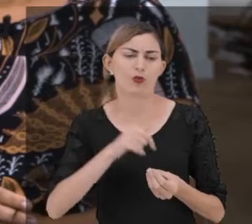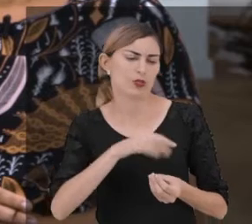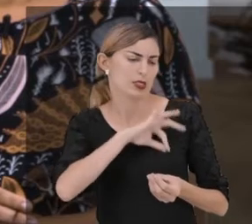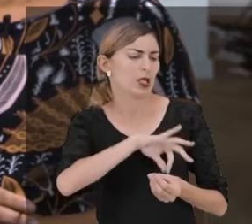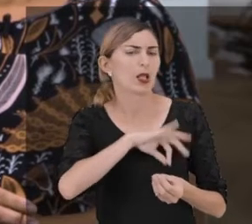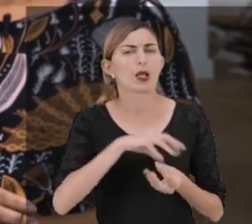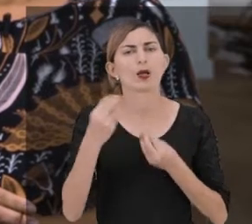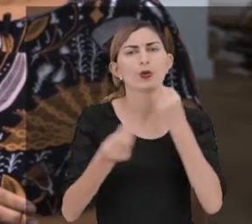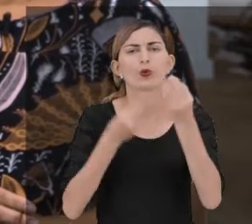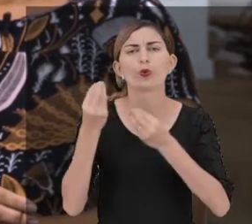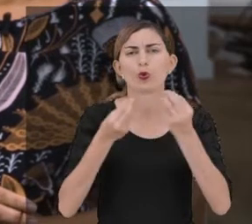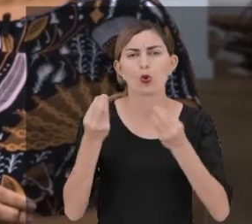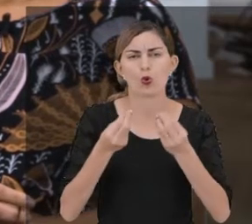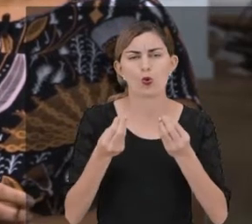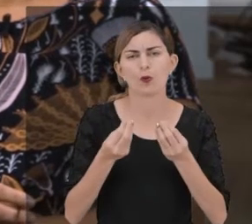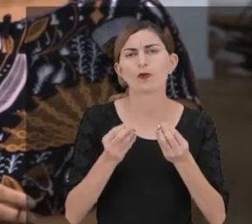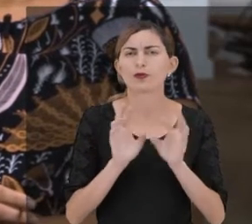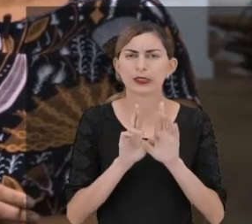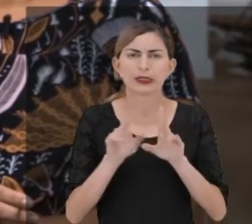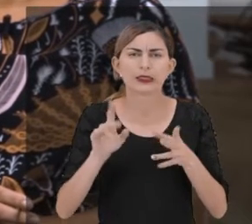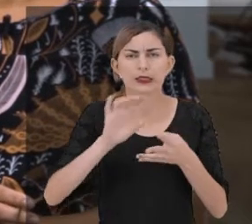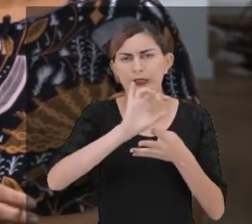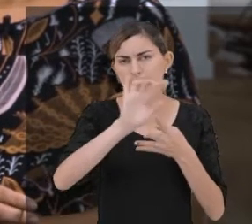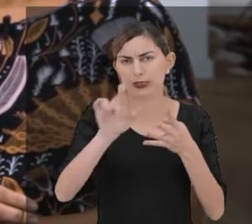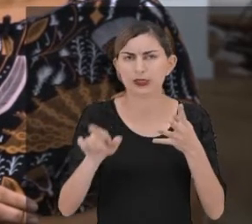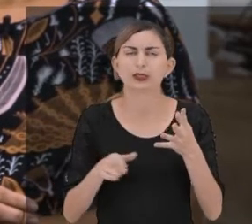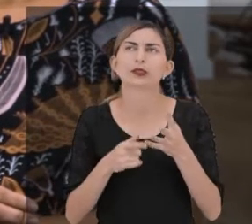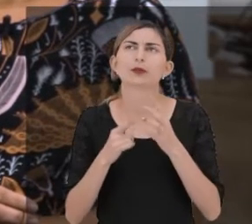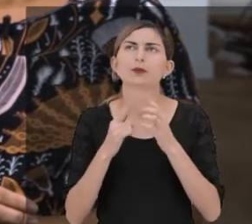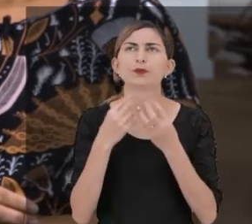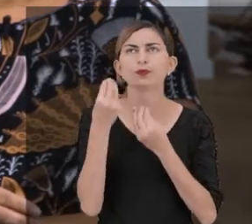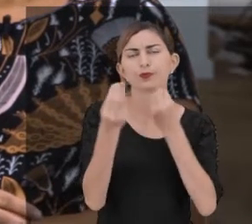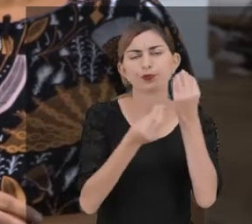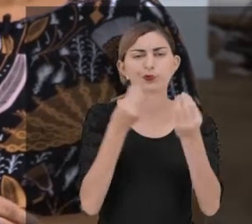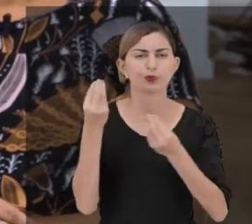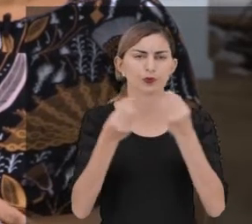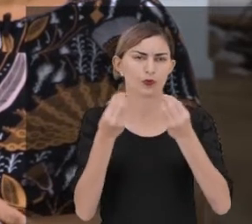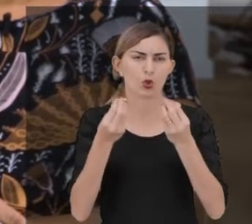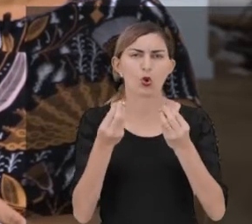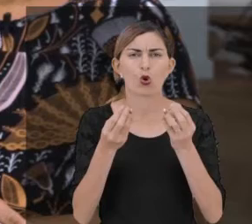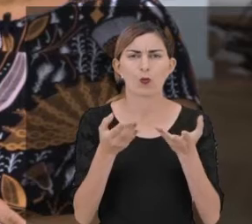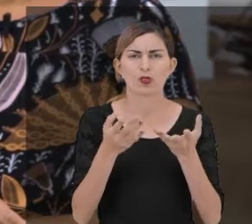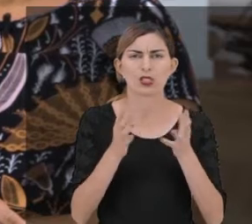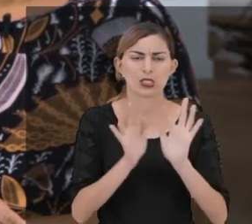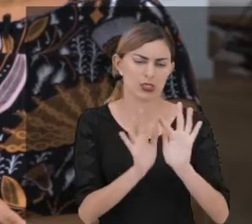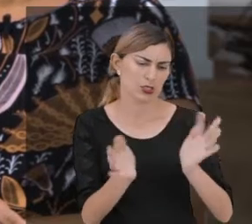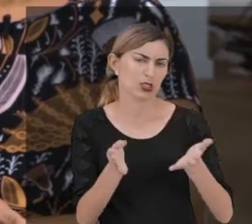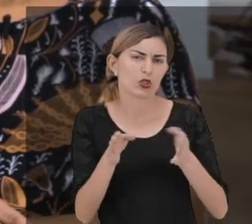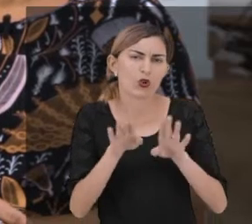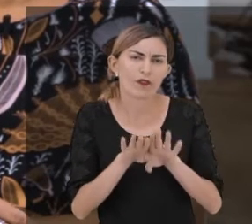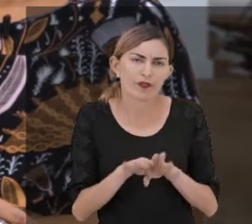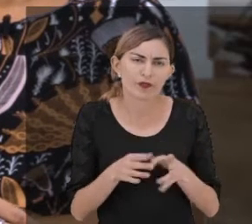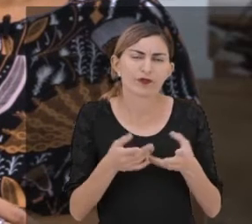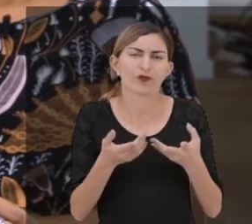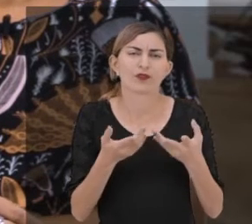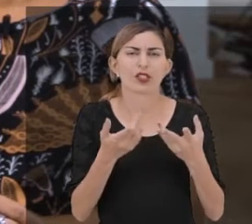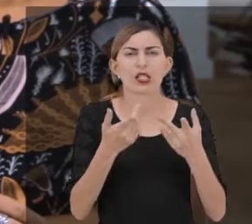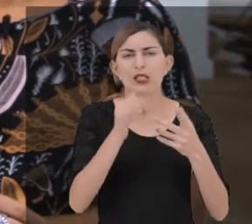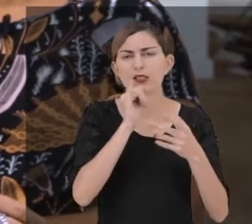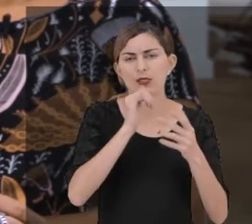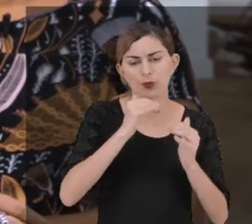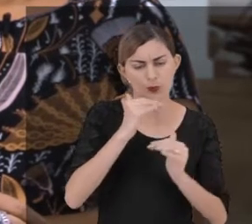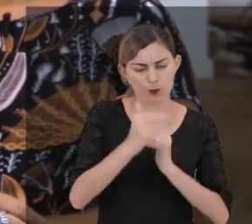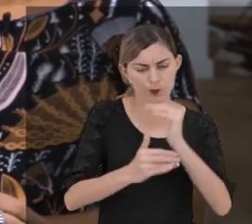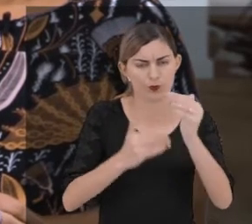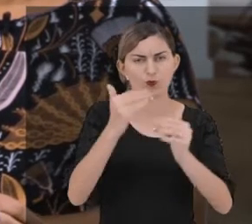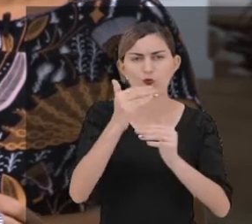se dá de uma forma bastante linear, é bastante fechado, bastante claro. existe